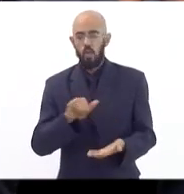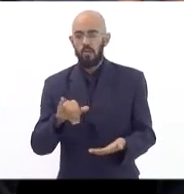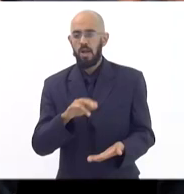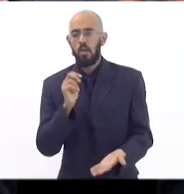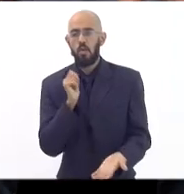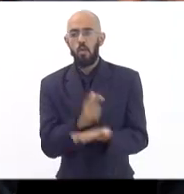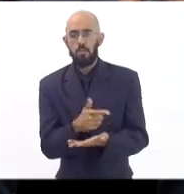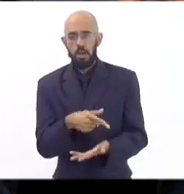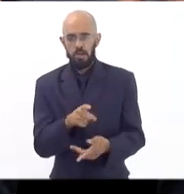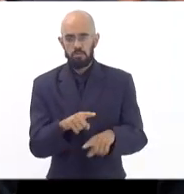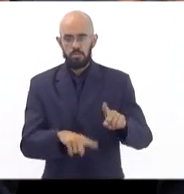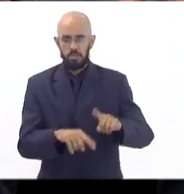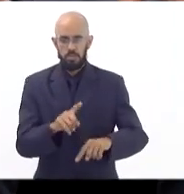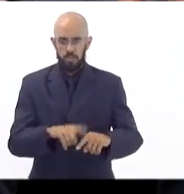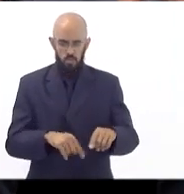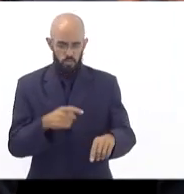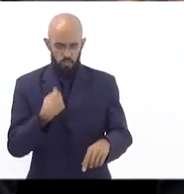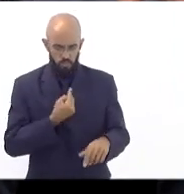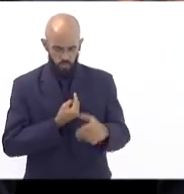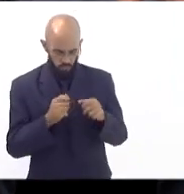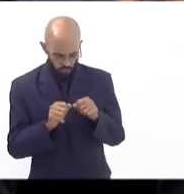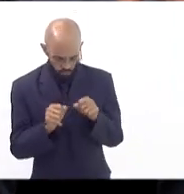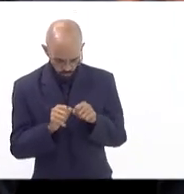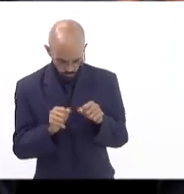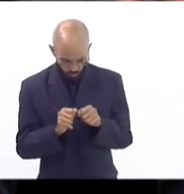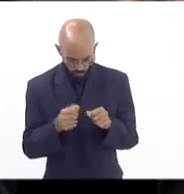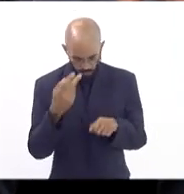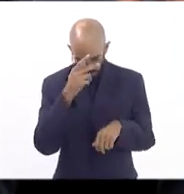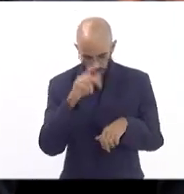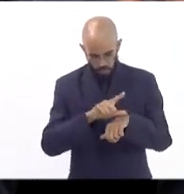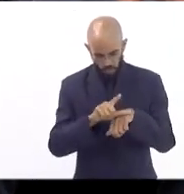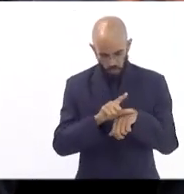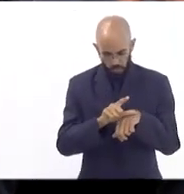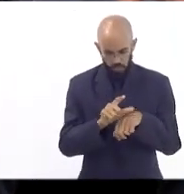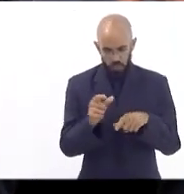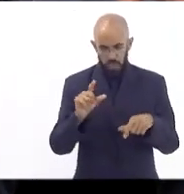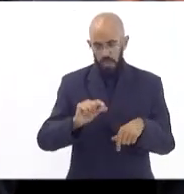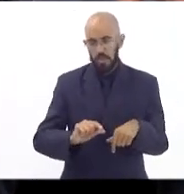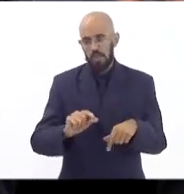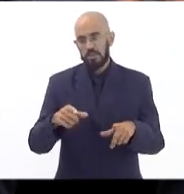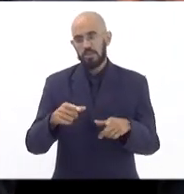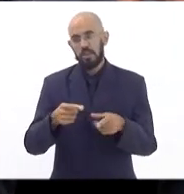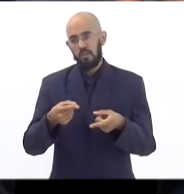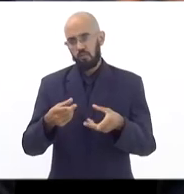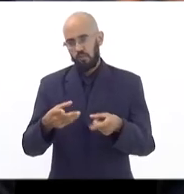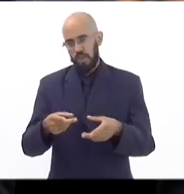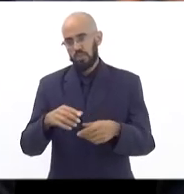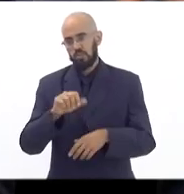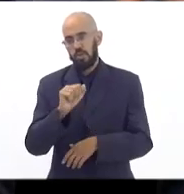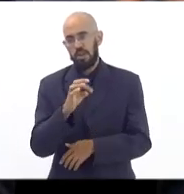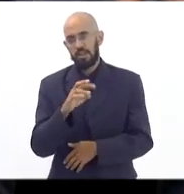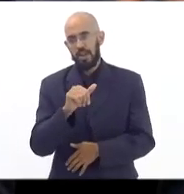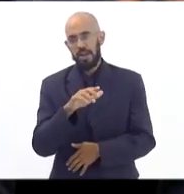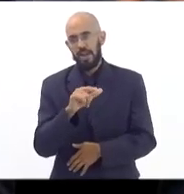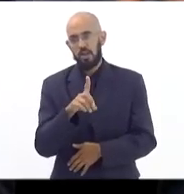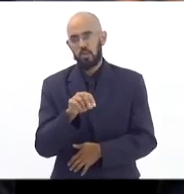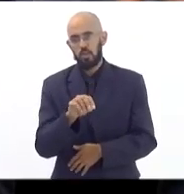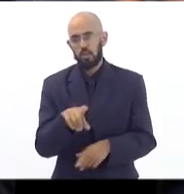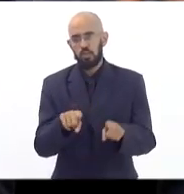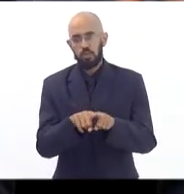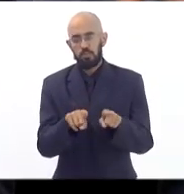dos grandes articuladores a gente fez todo esse caminho né do pequeno Varejista do que vende no atacado até as grandes